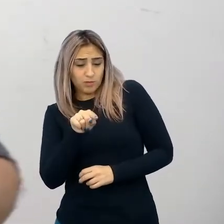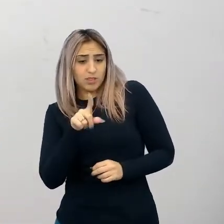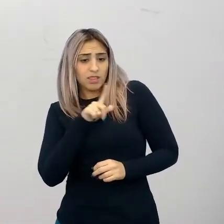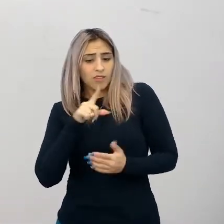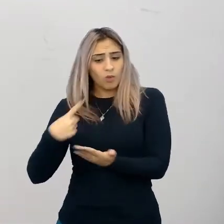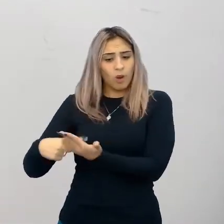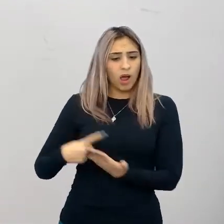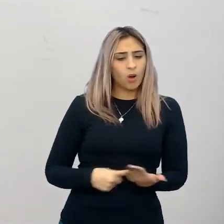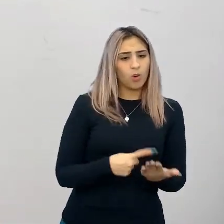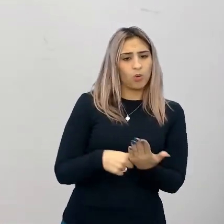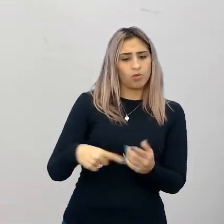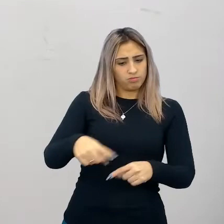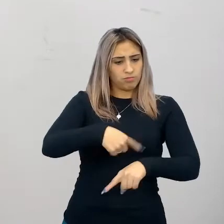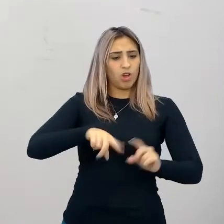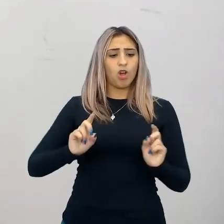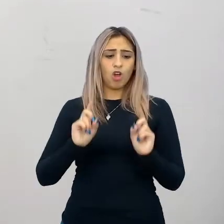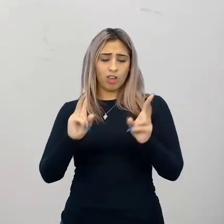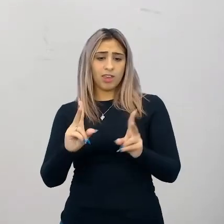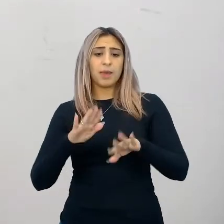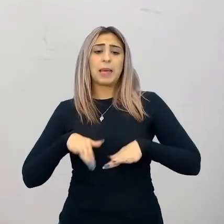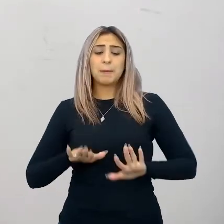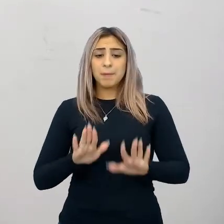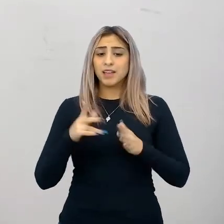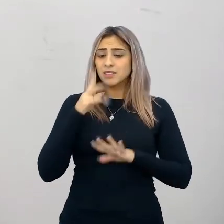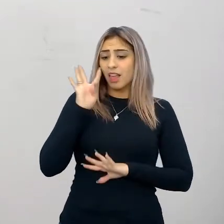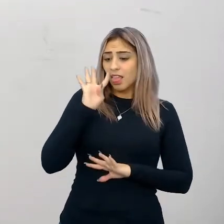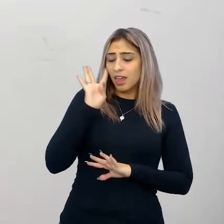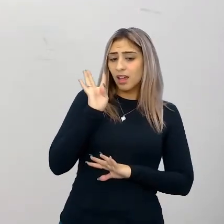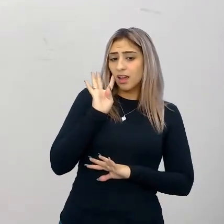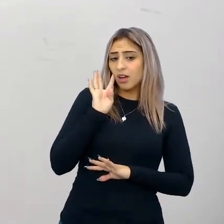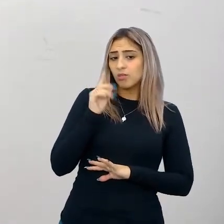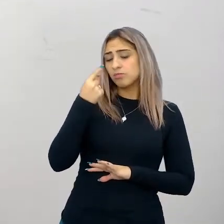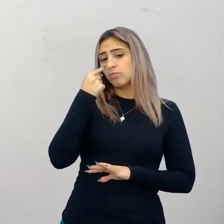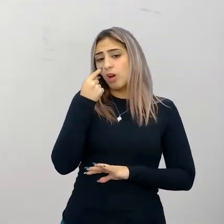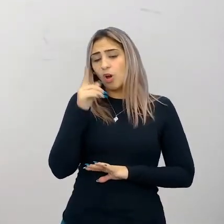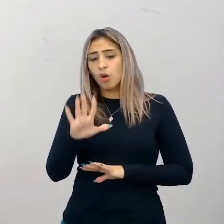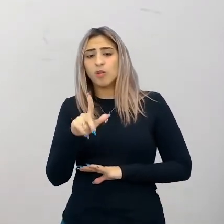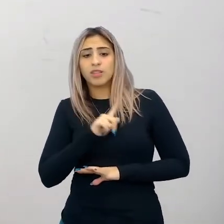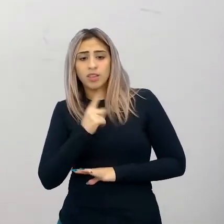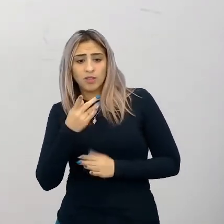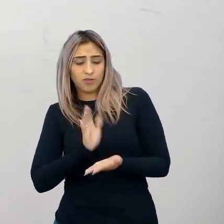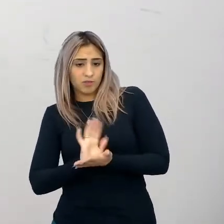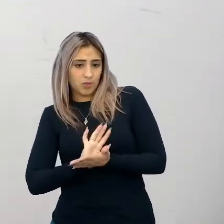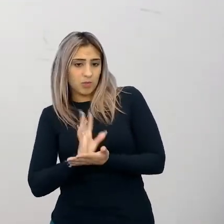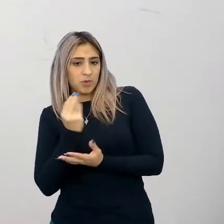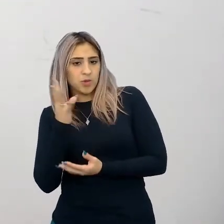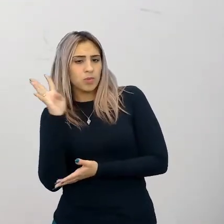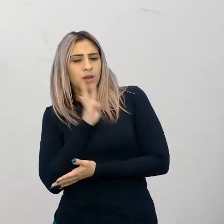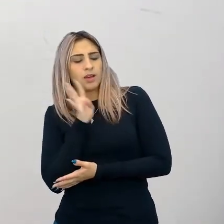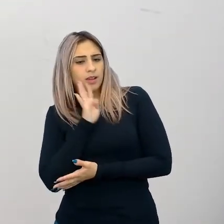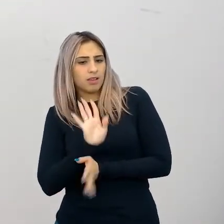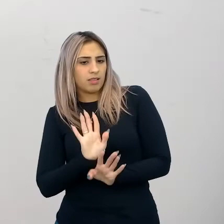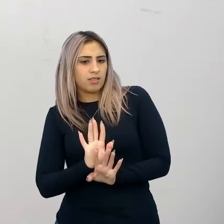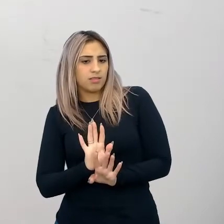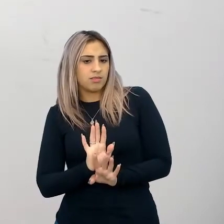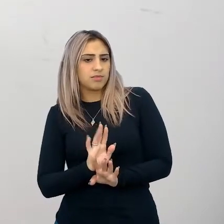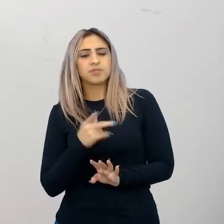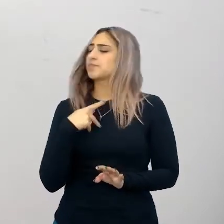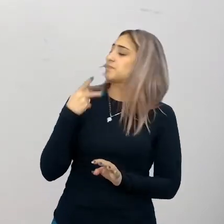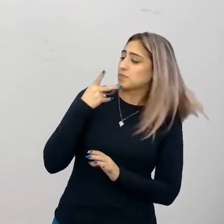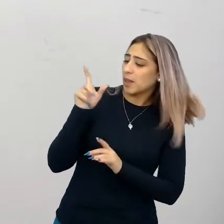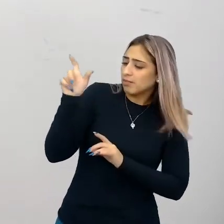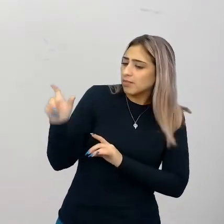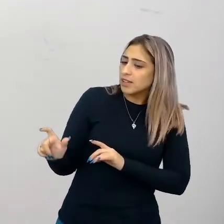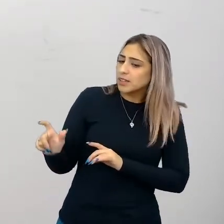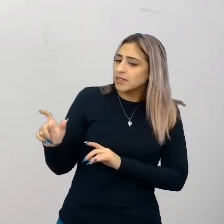entre vocês, tudo bem. Mas o legal seria chegar para a professora Tainá, olha só, tem um filme muito bacana, até eu falei para você, né,